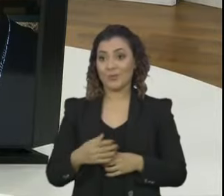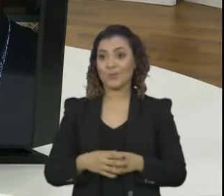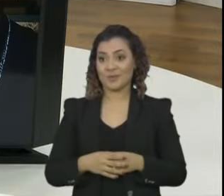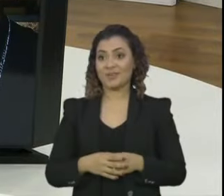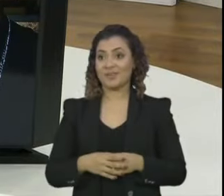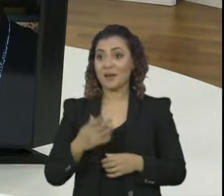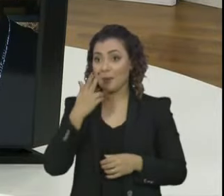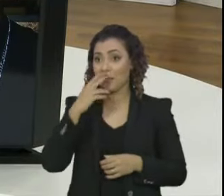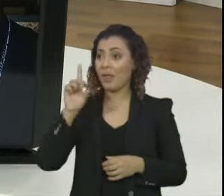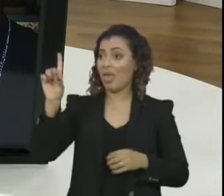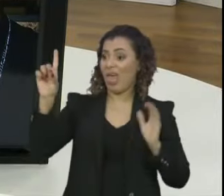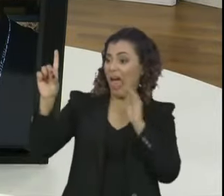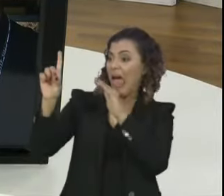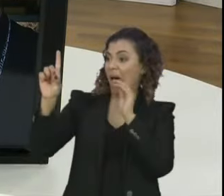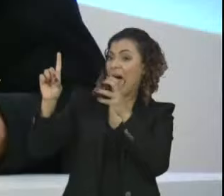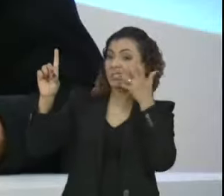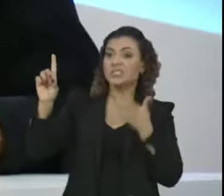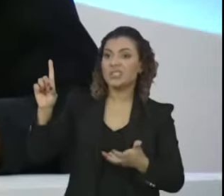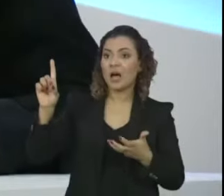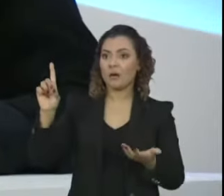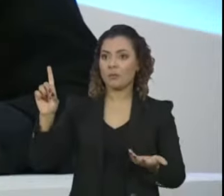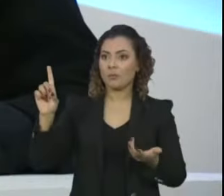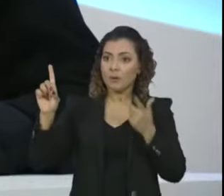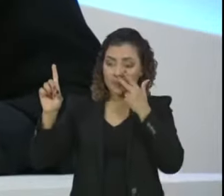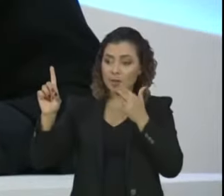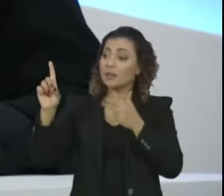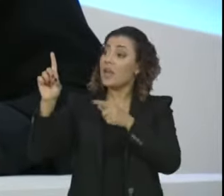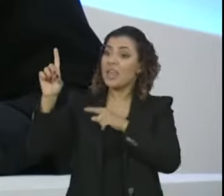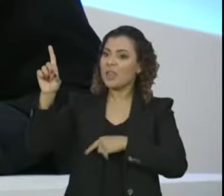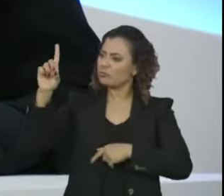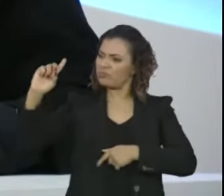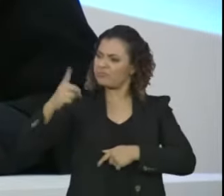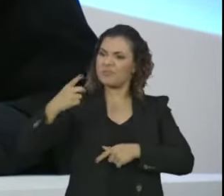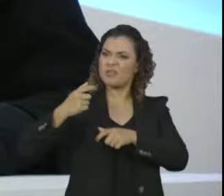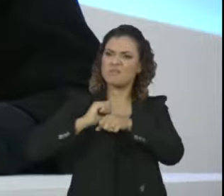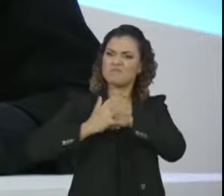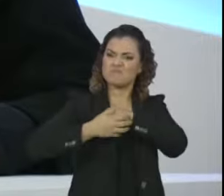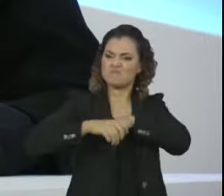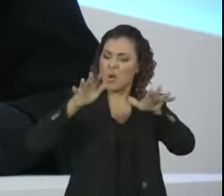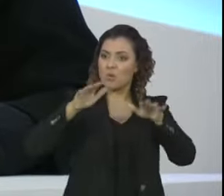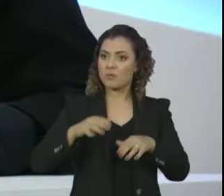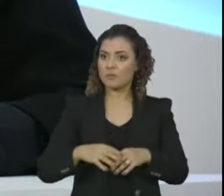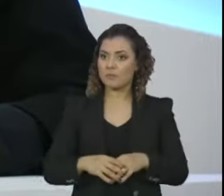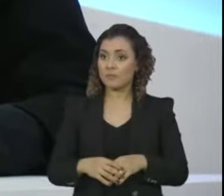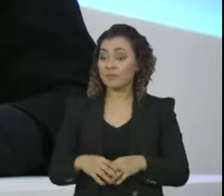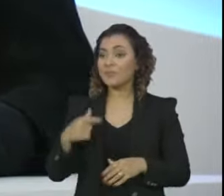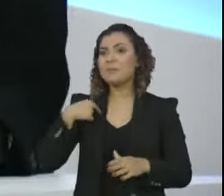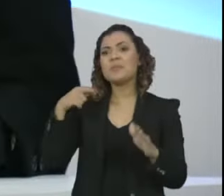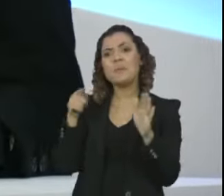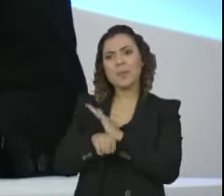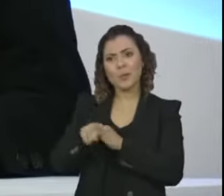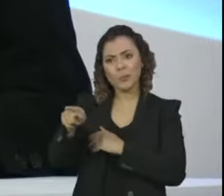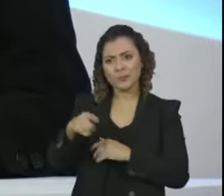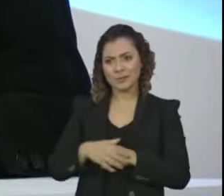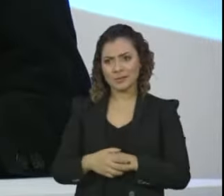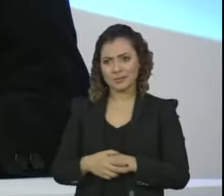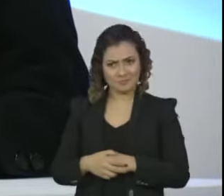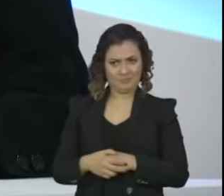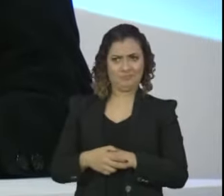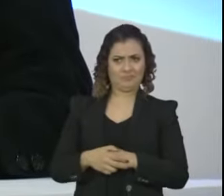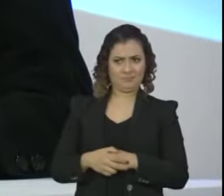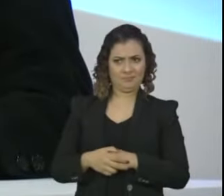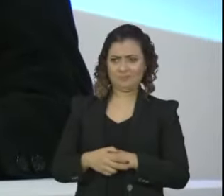humanidade tá enchendo muito saco de Deus e Deus mandou essa placa né a minha pergunta para o senhor seria é possível